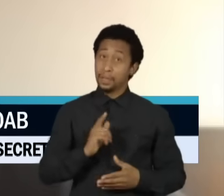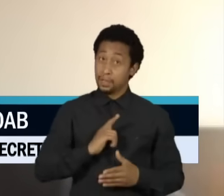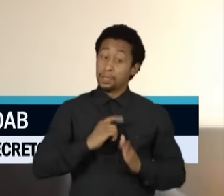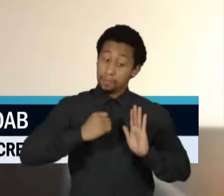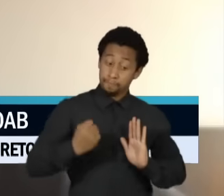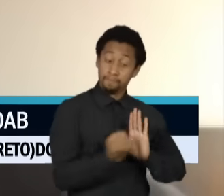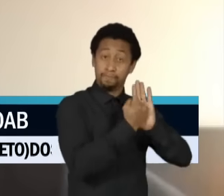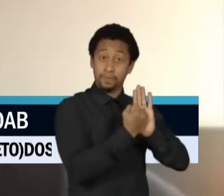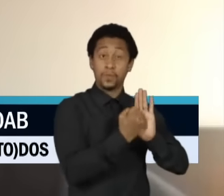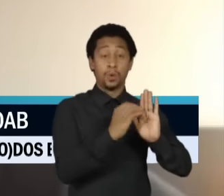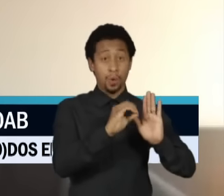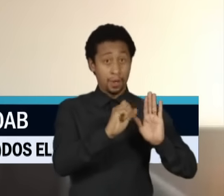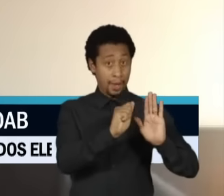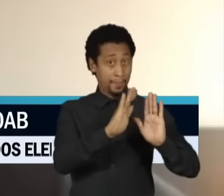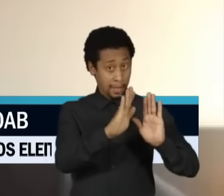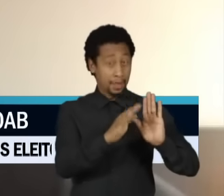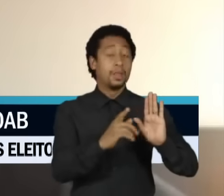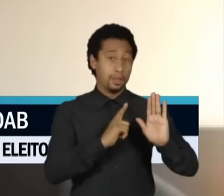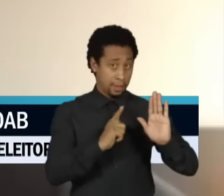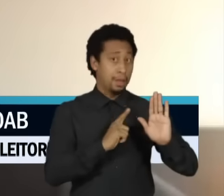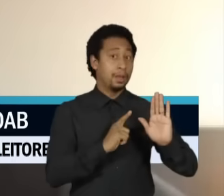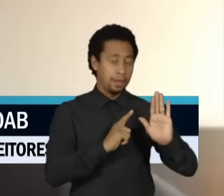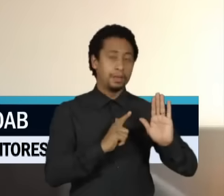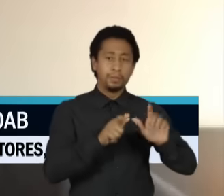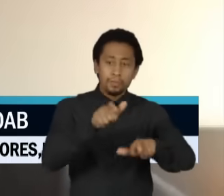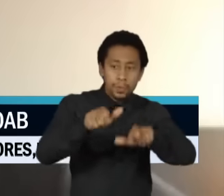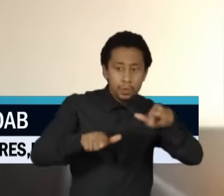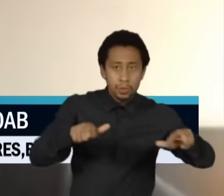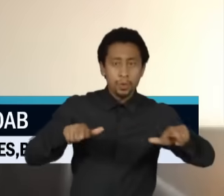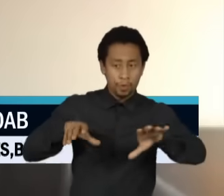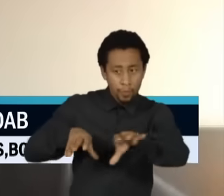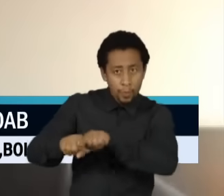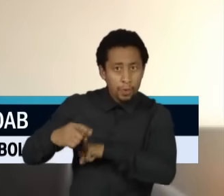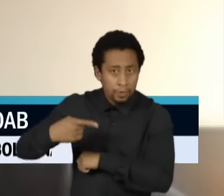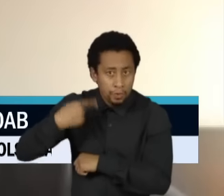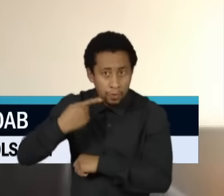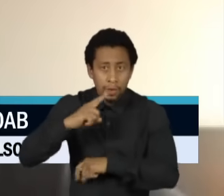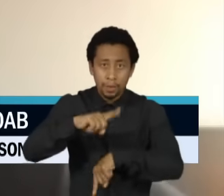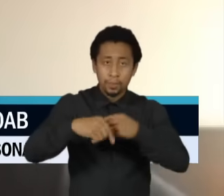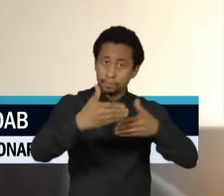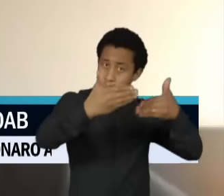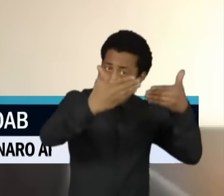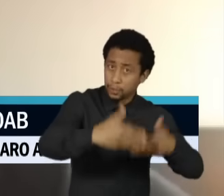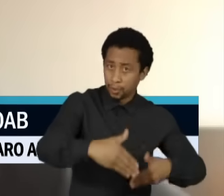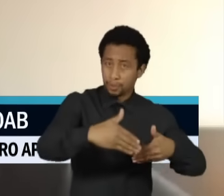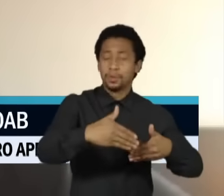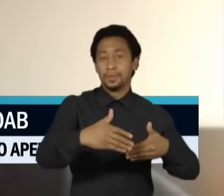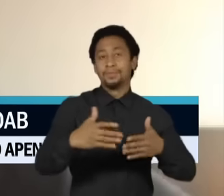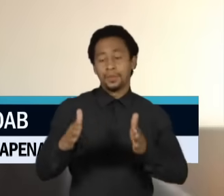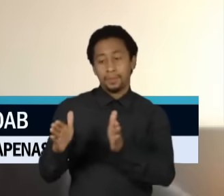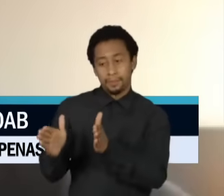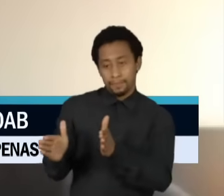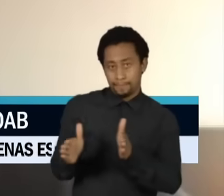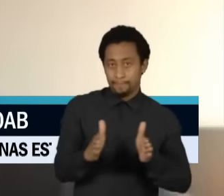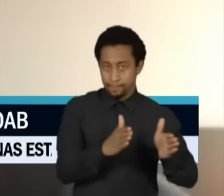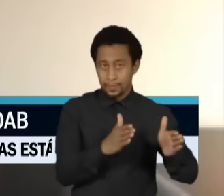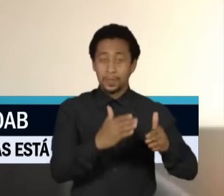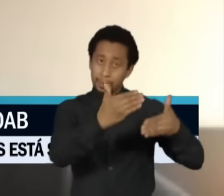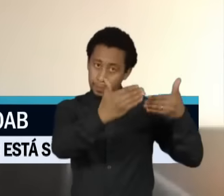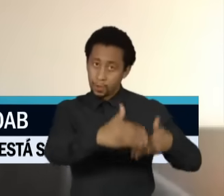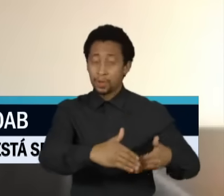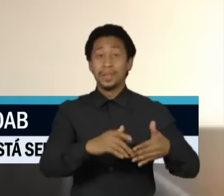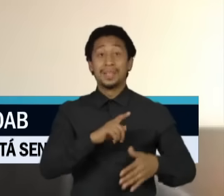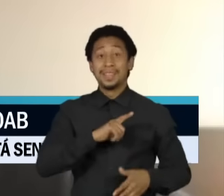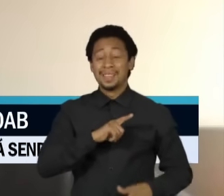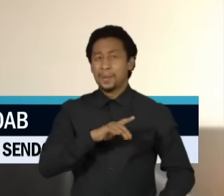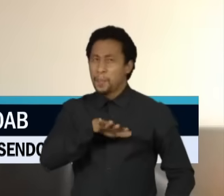Recomenda, eh onde apenas no último ciclo avaliativo de quase 2.000 cursos no Brasil,